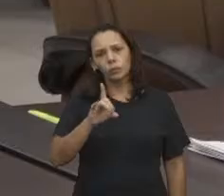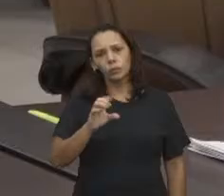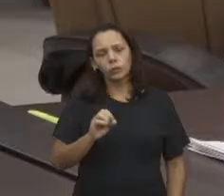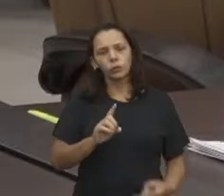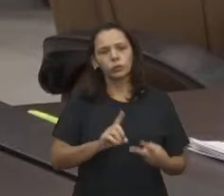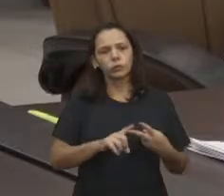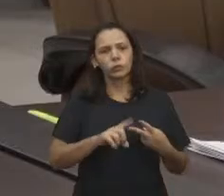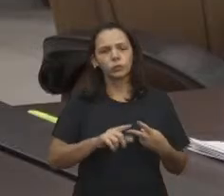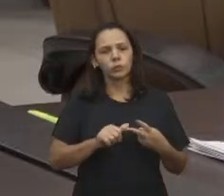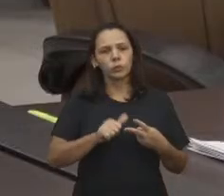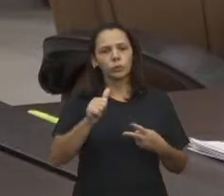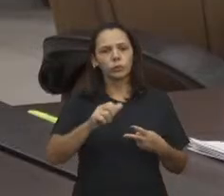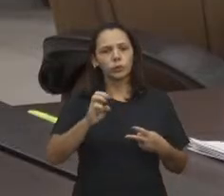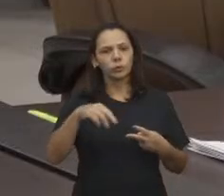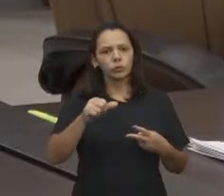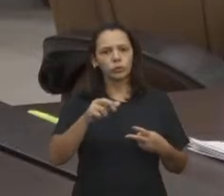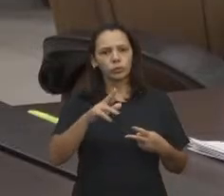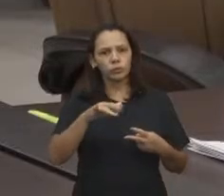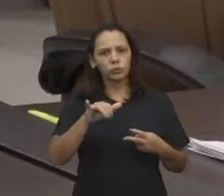Conjunto 1º de Maio,